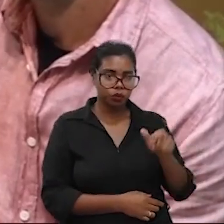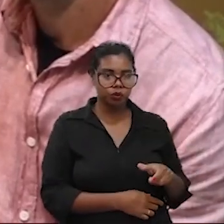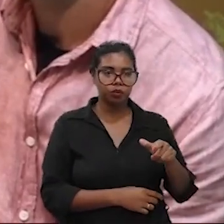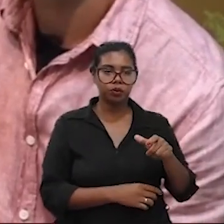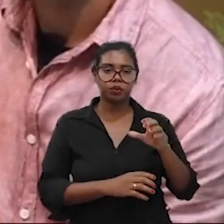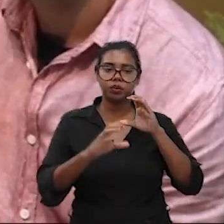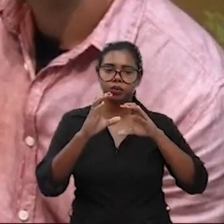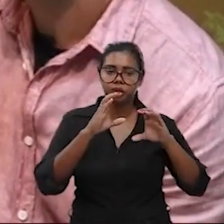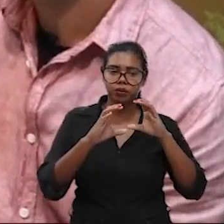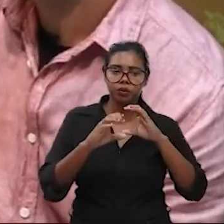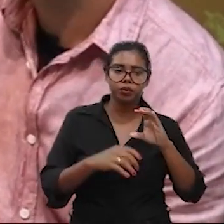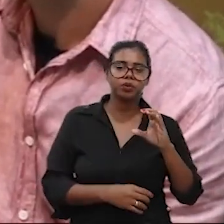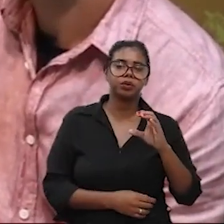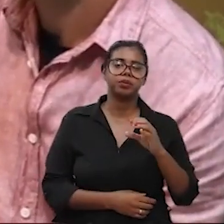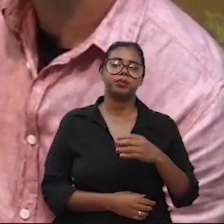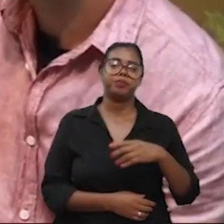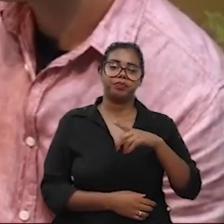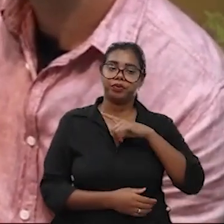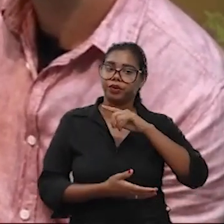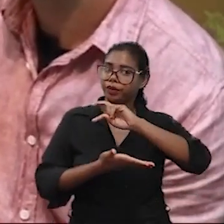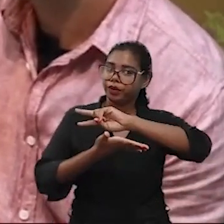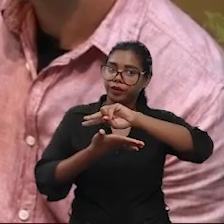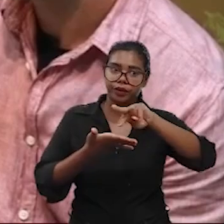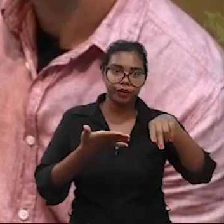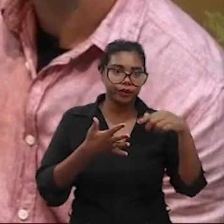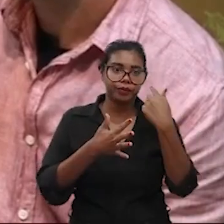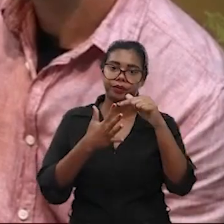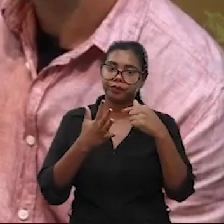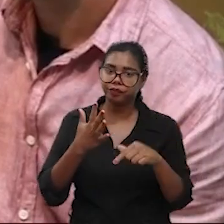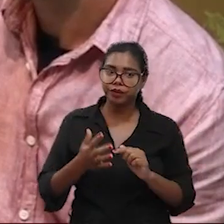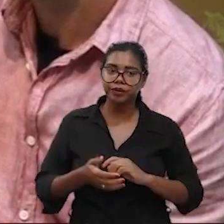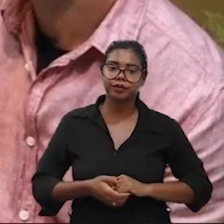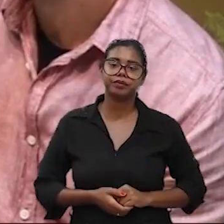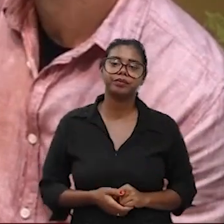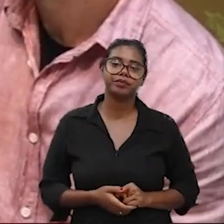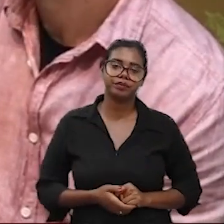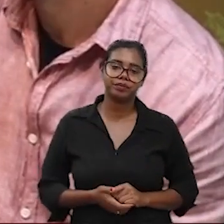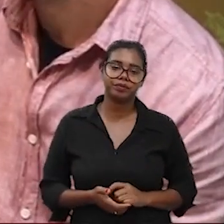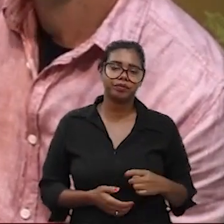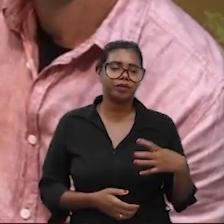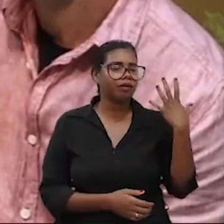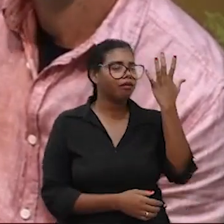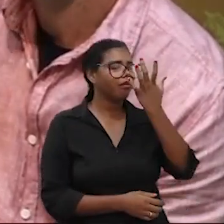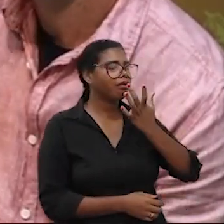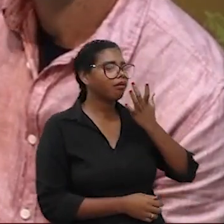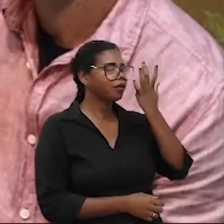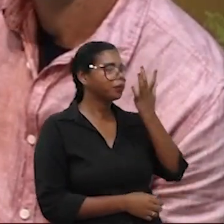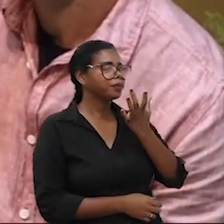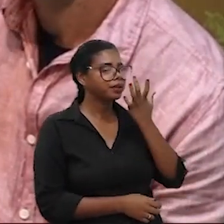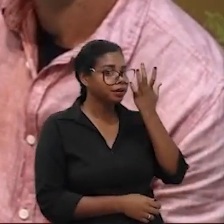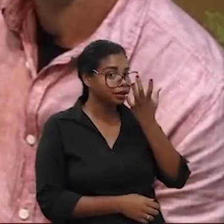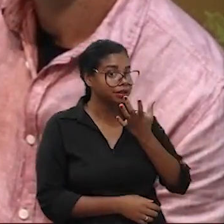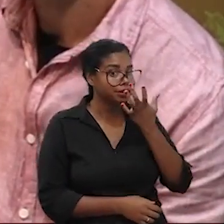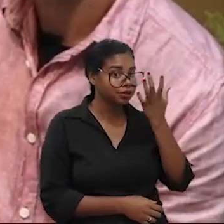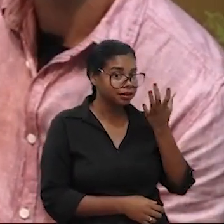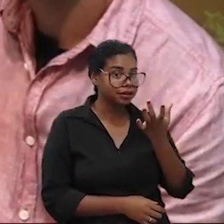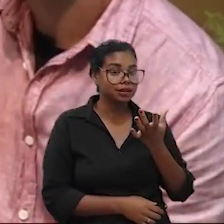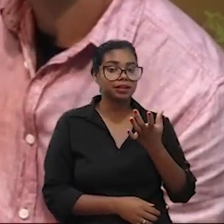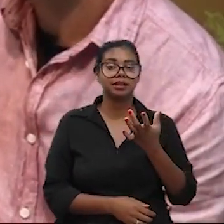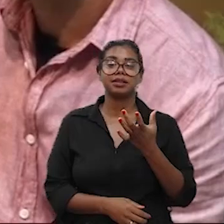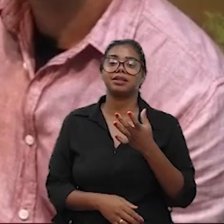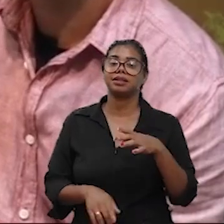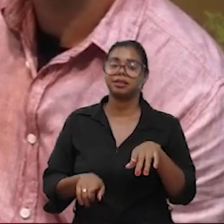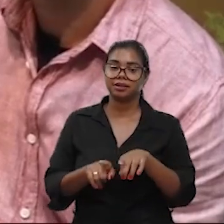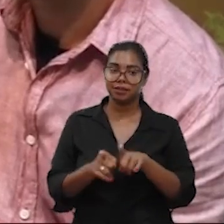que, inclusive, existem várias versões. Né? Tem a versão romantizada, tem a versão, inclusive,